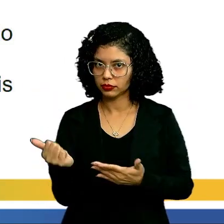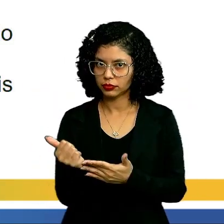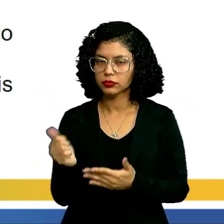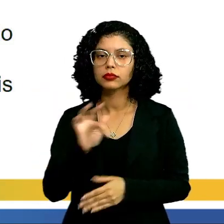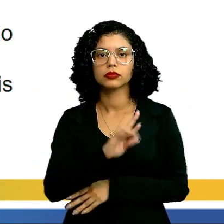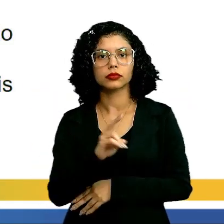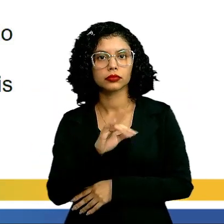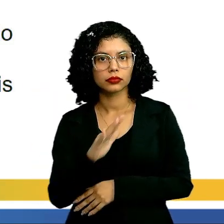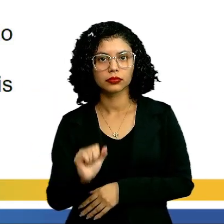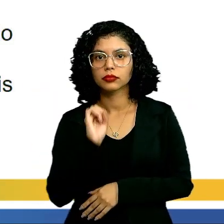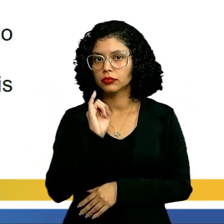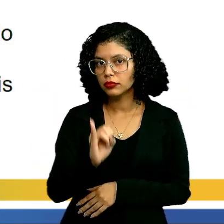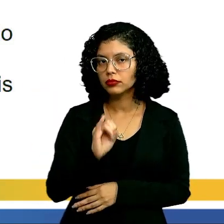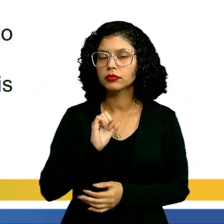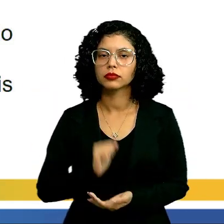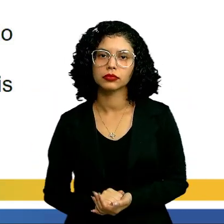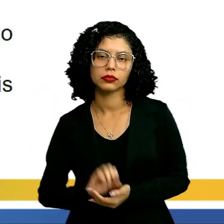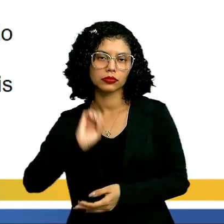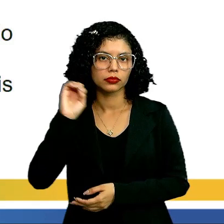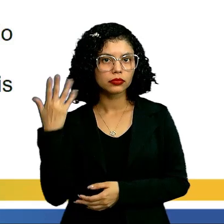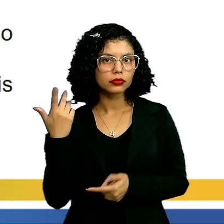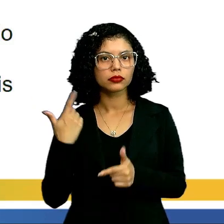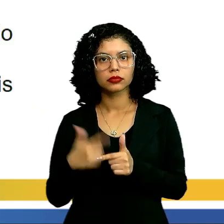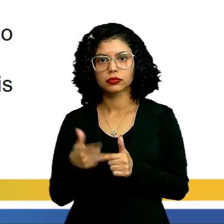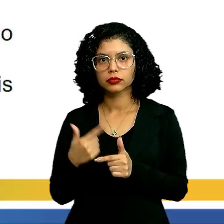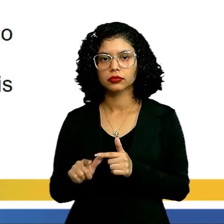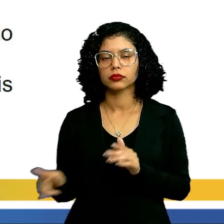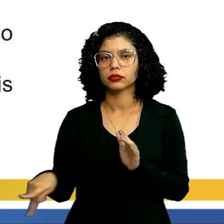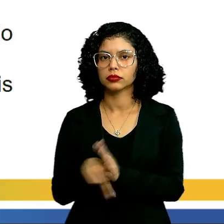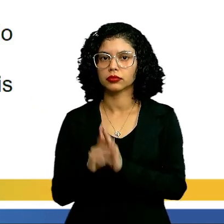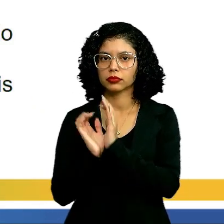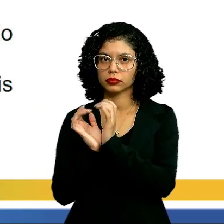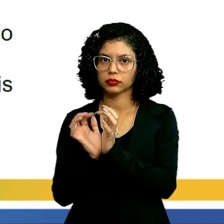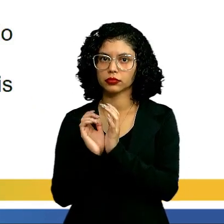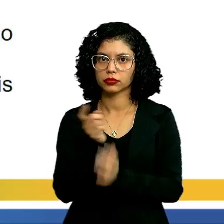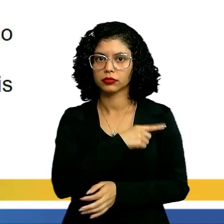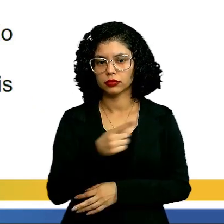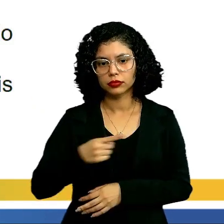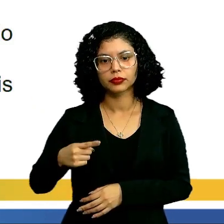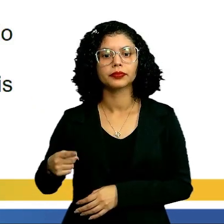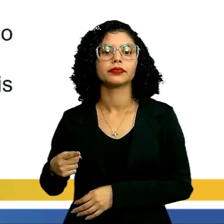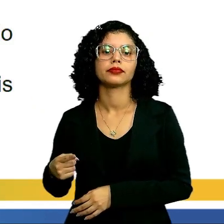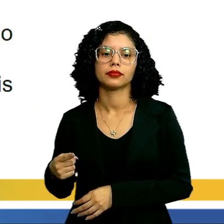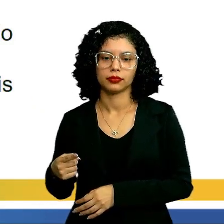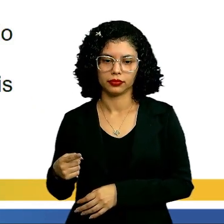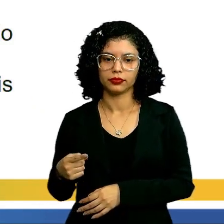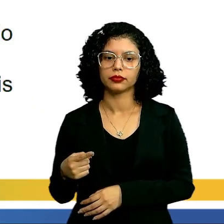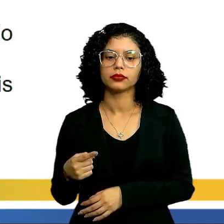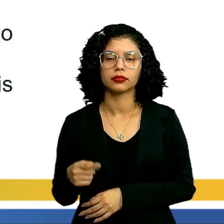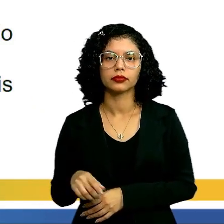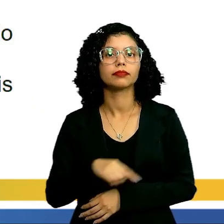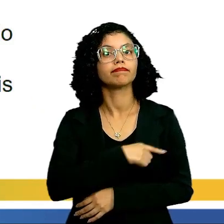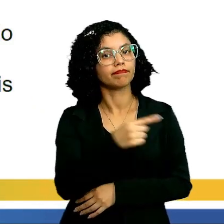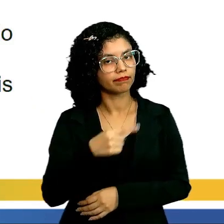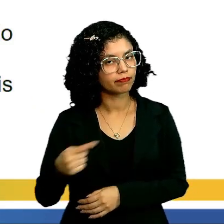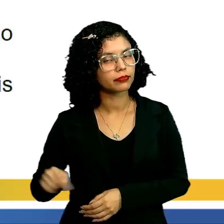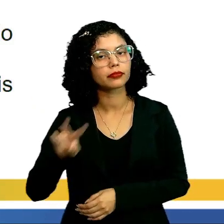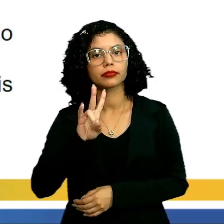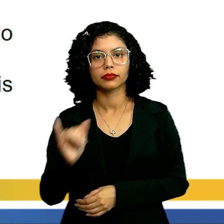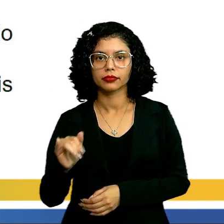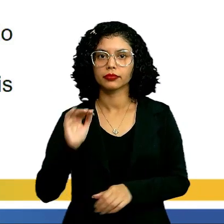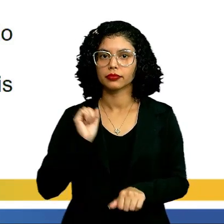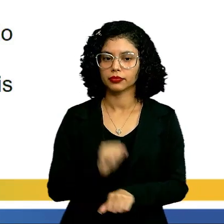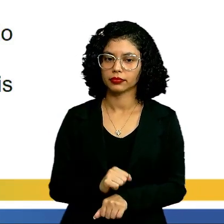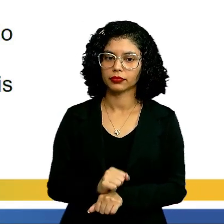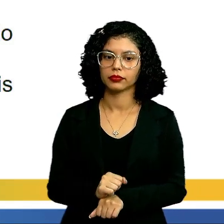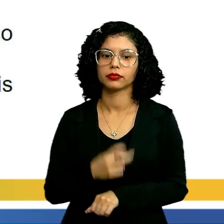temos uma reação. Se eu causar uma lesão específica no cérebro do rato, esse rato vai deixar de